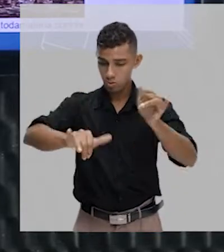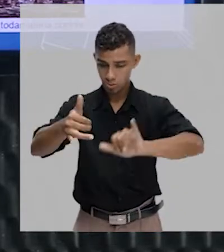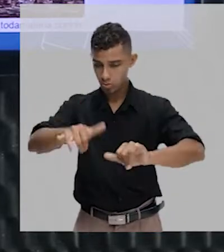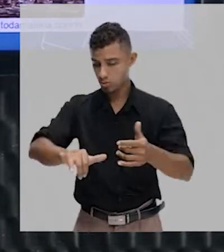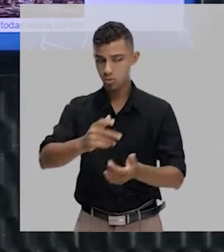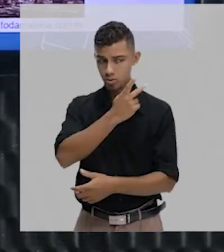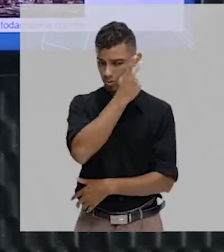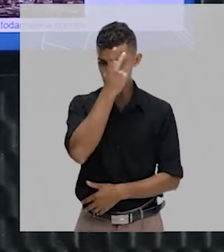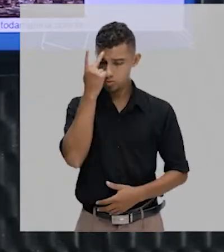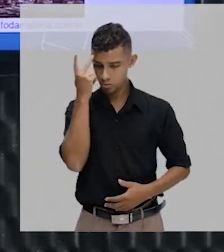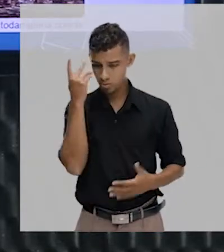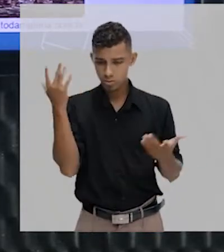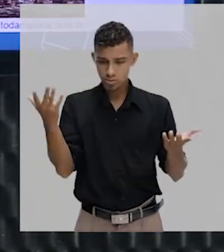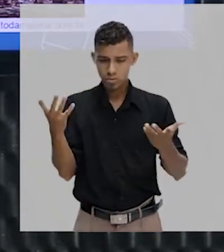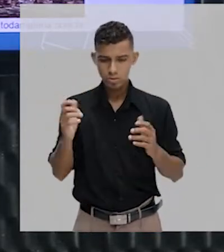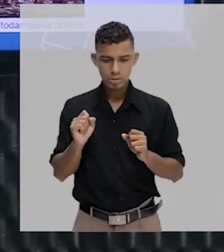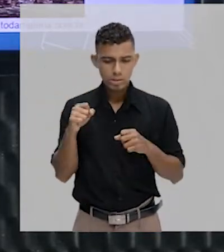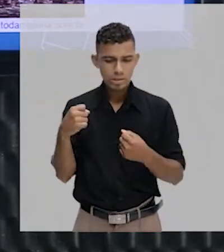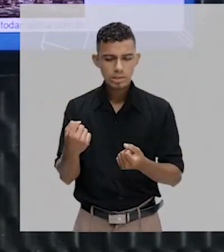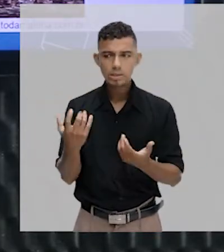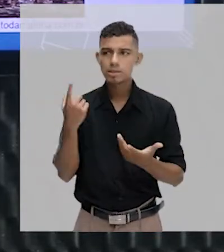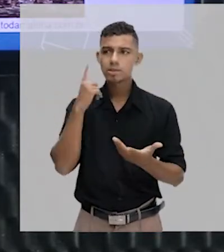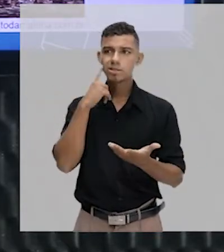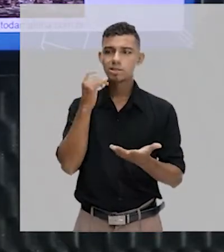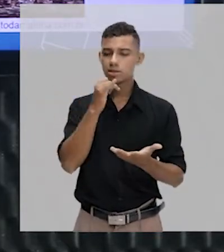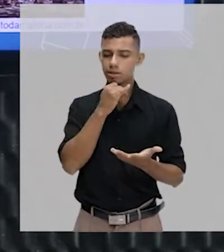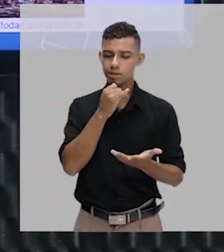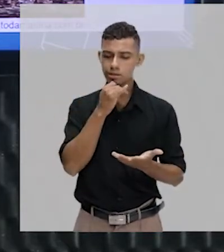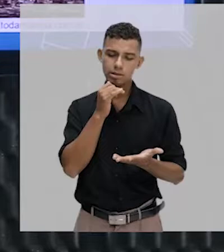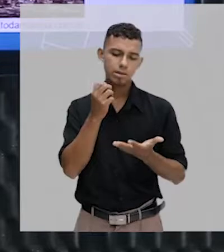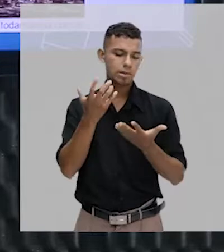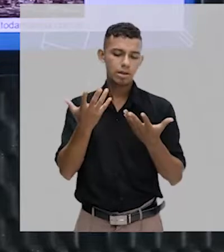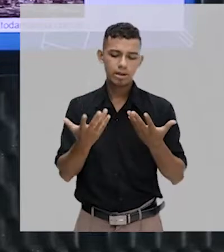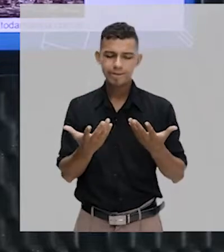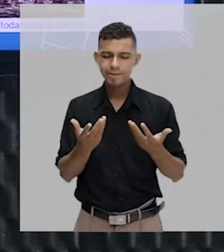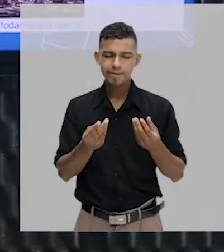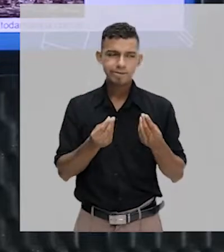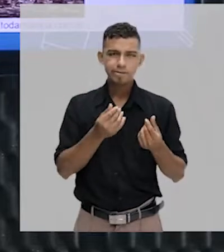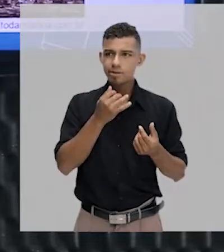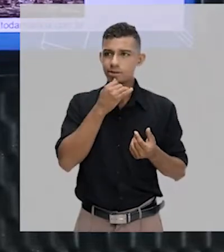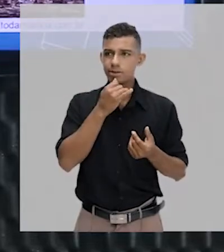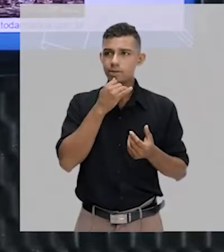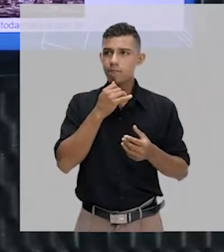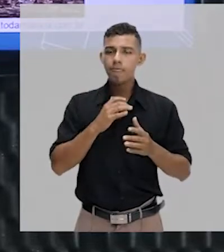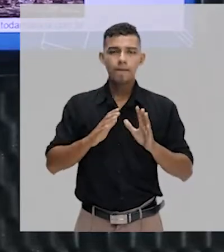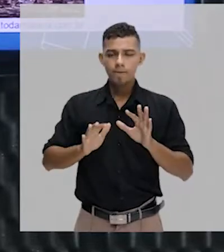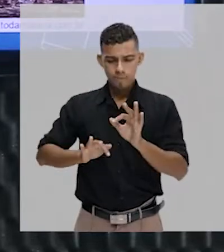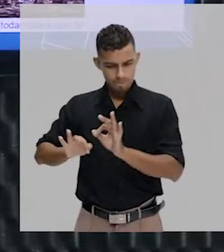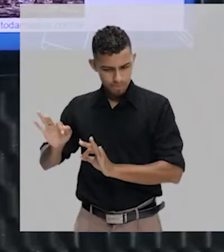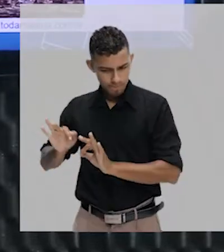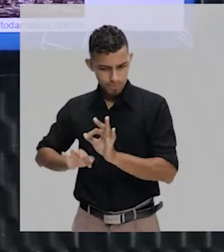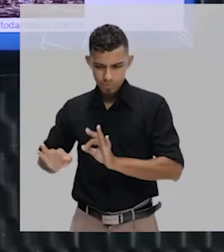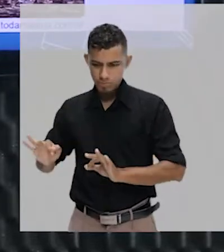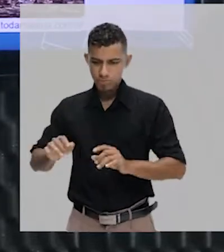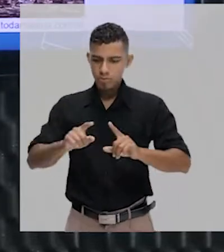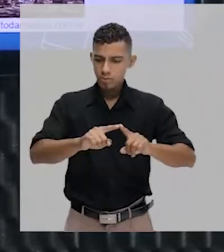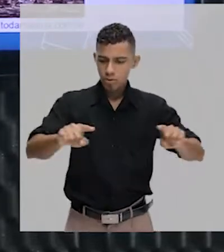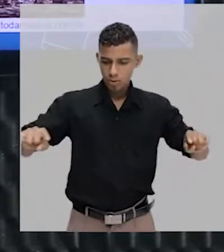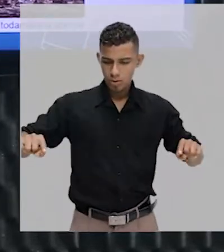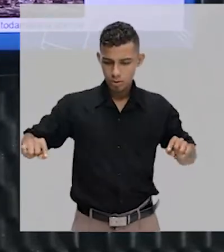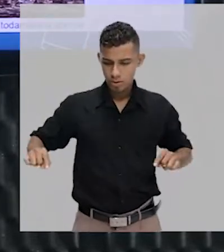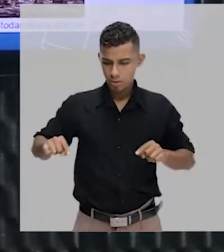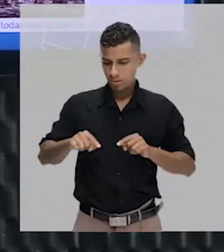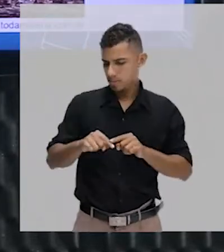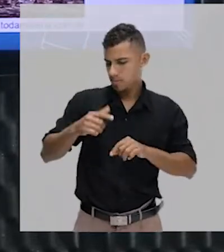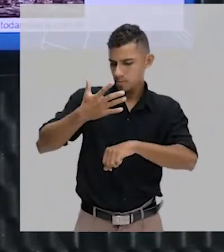essas pessoas um pouco assim esdrúxulas é, montaram laboratórios